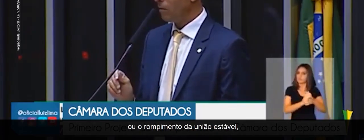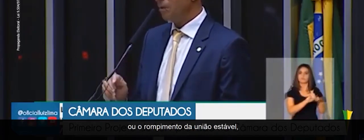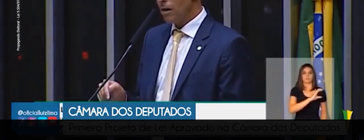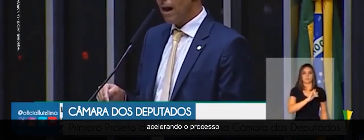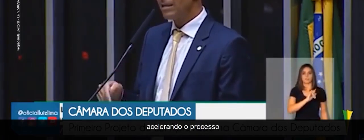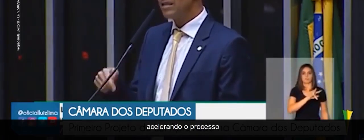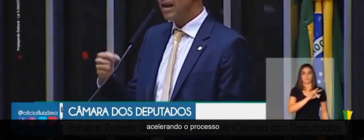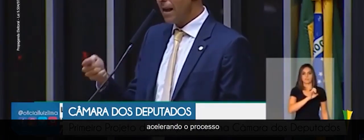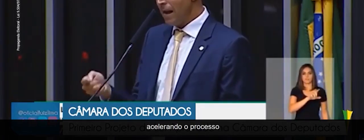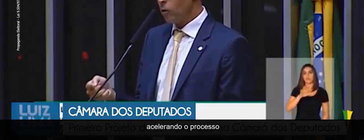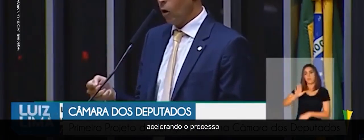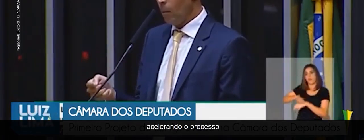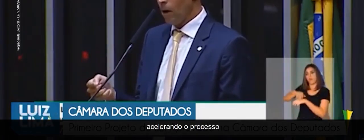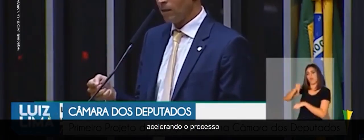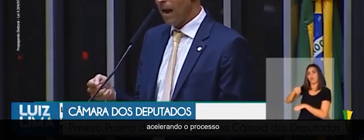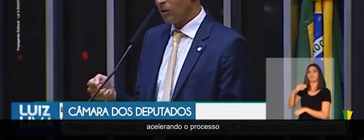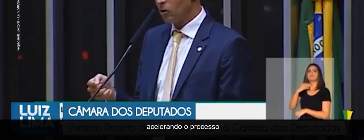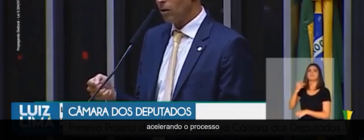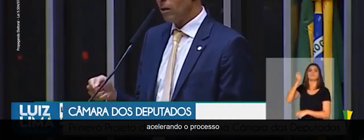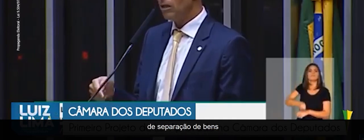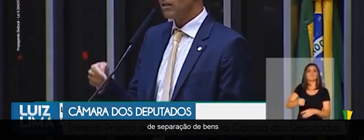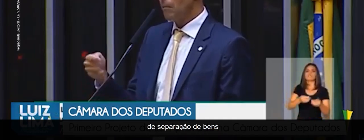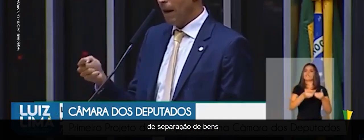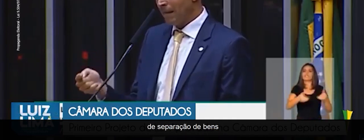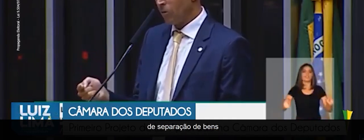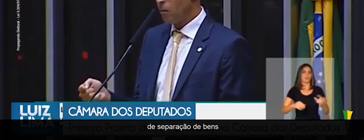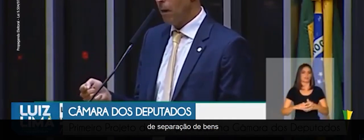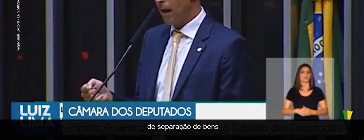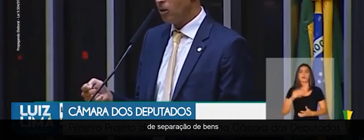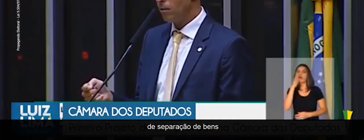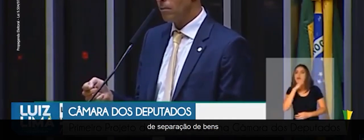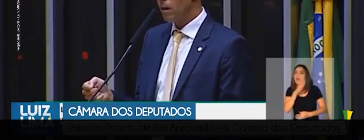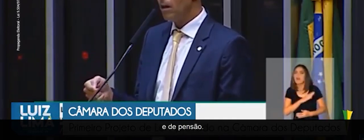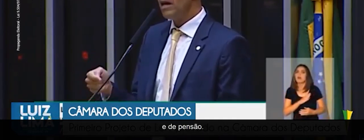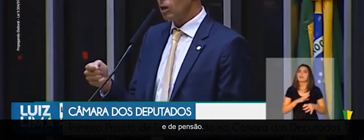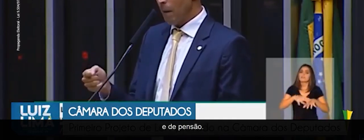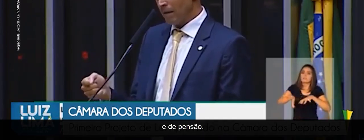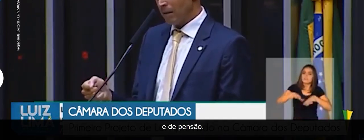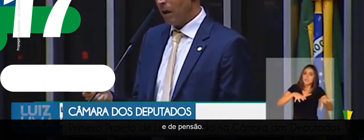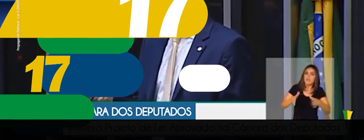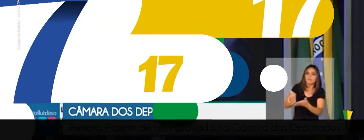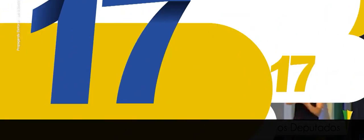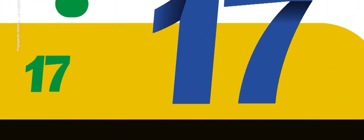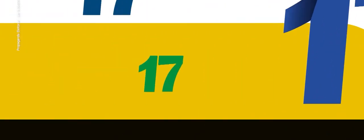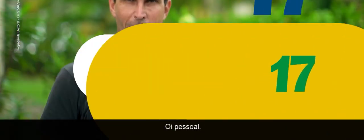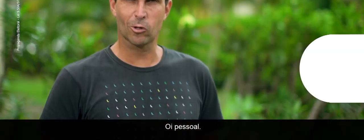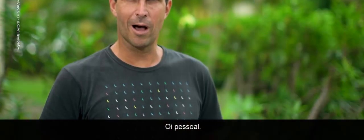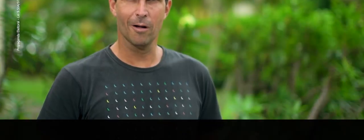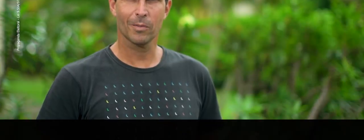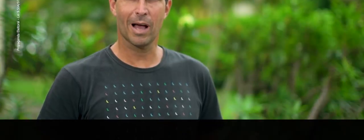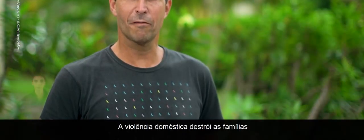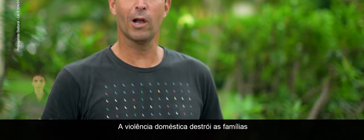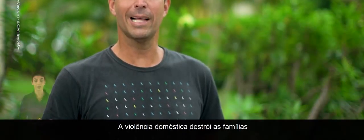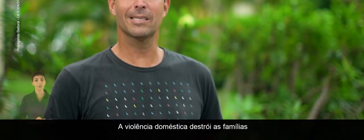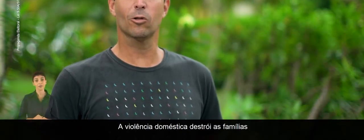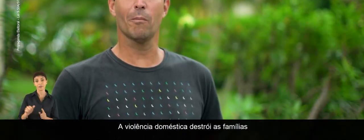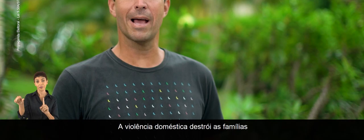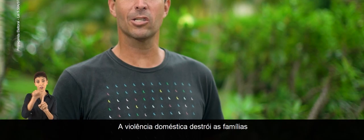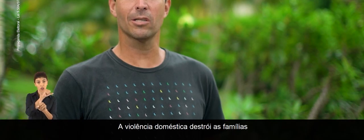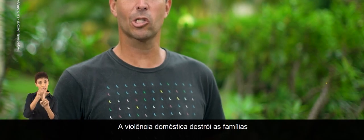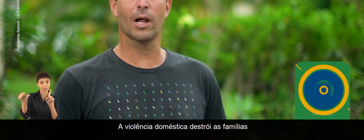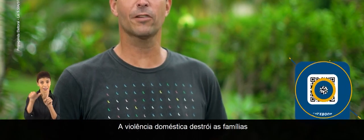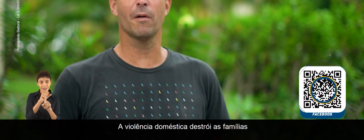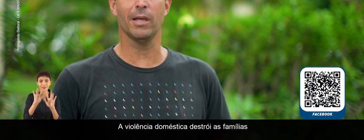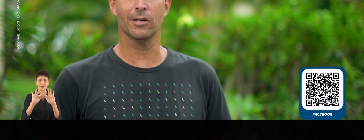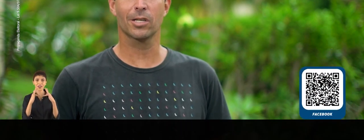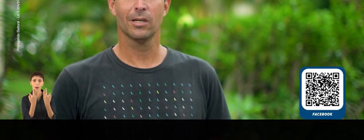estável, acelerando o processo de separação de bens e de pensão. Oi, pessoal. A violência